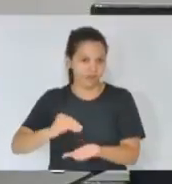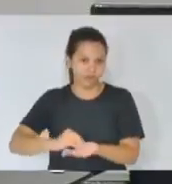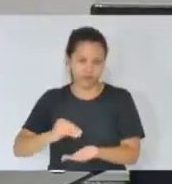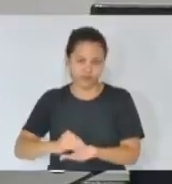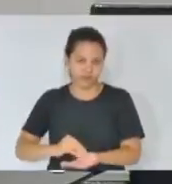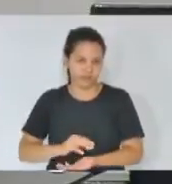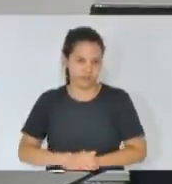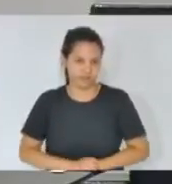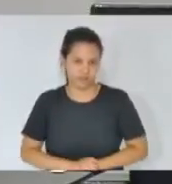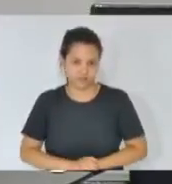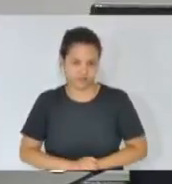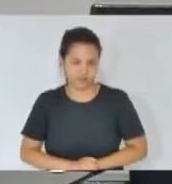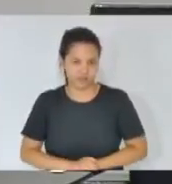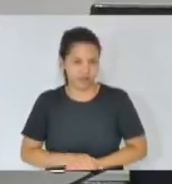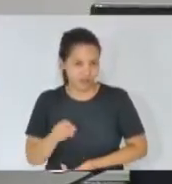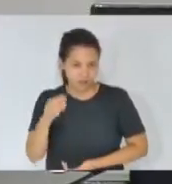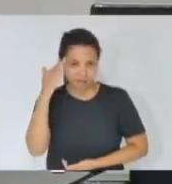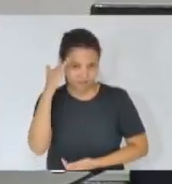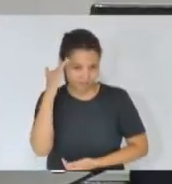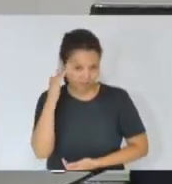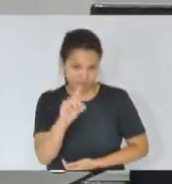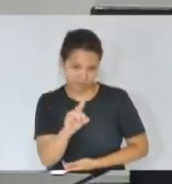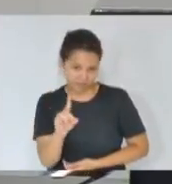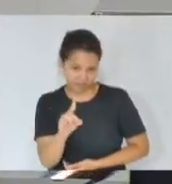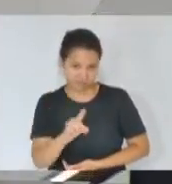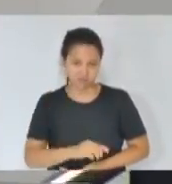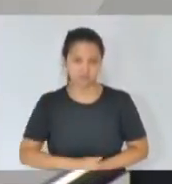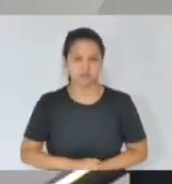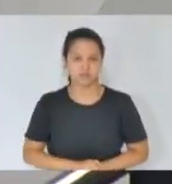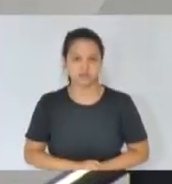Será que ele não está compreendendo isso?